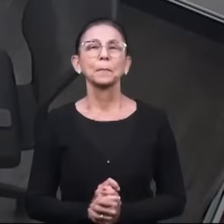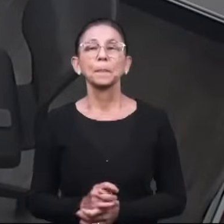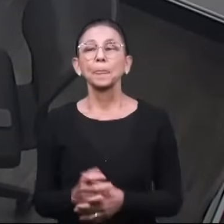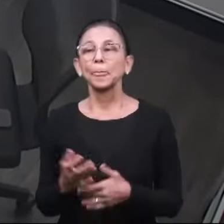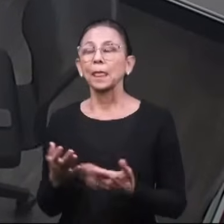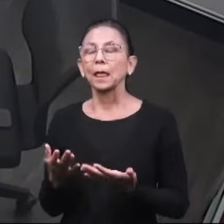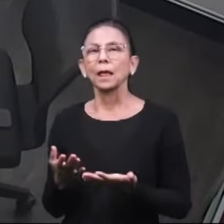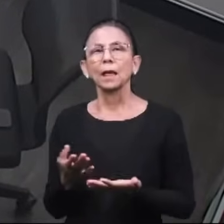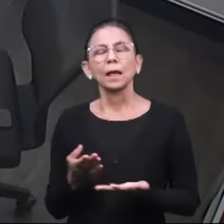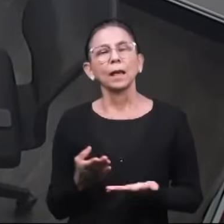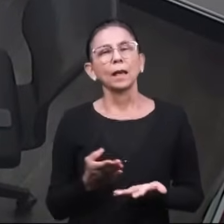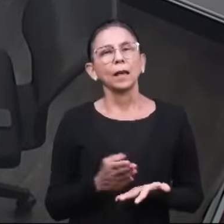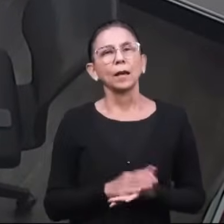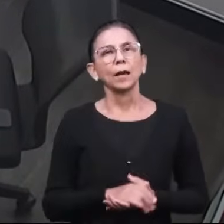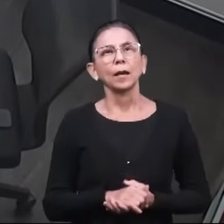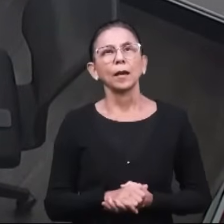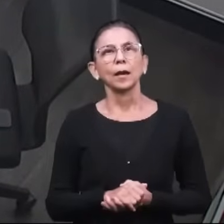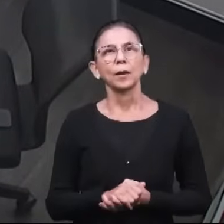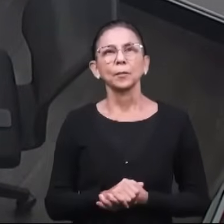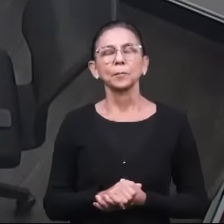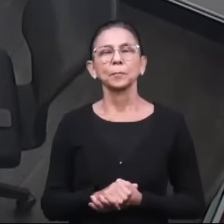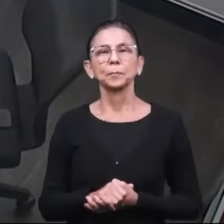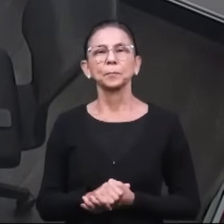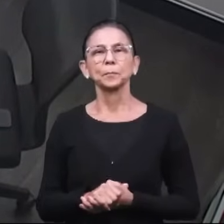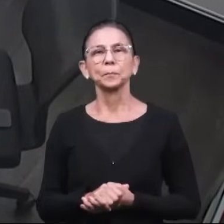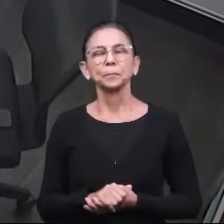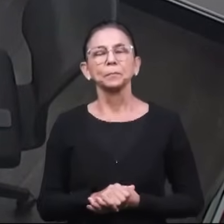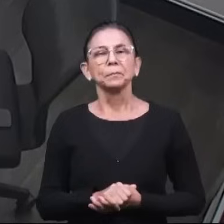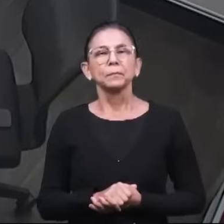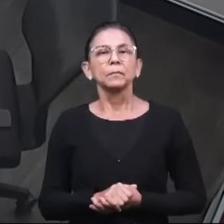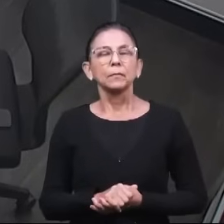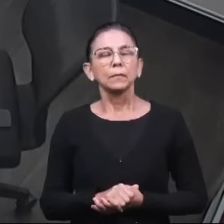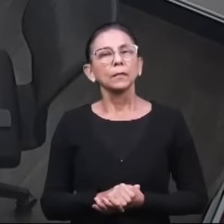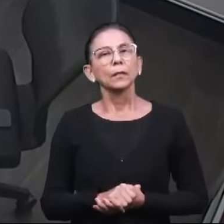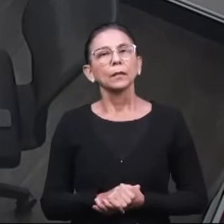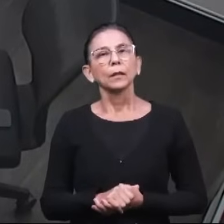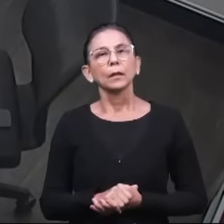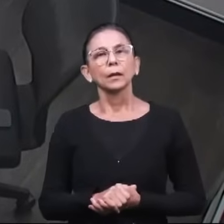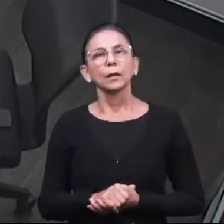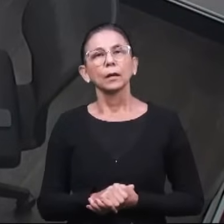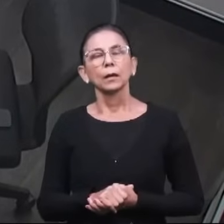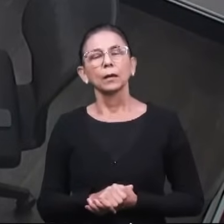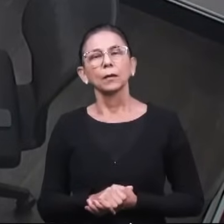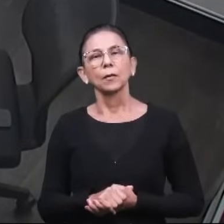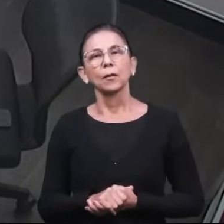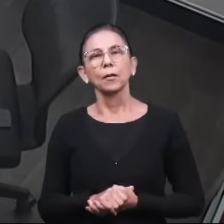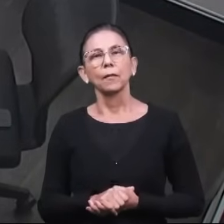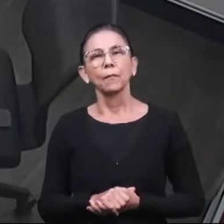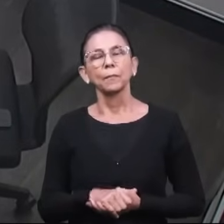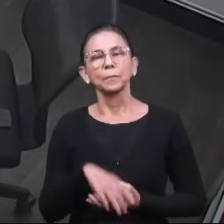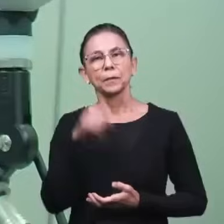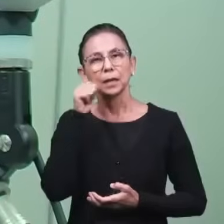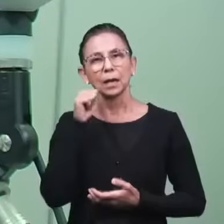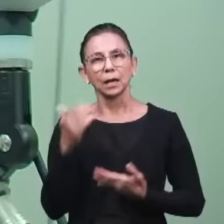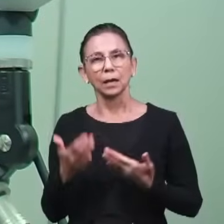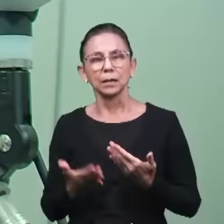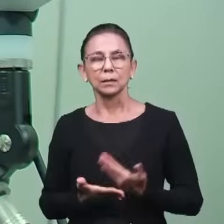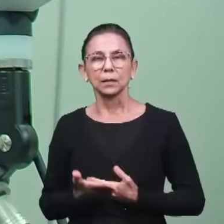ministérios. Eu não sei se os irmãos e as irmãs, sobretudo, estão nos assistindo agora, Eu tive na igreja